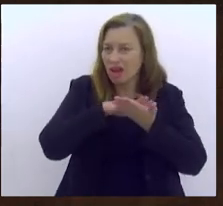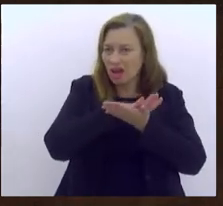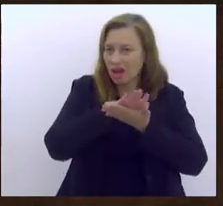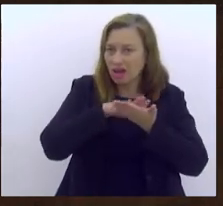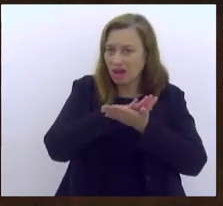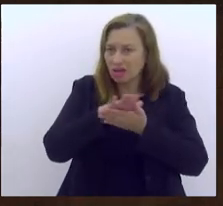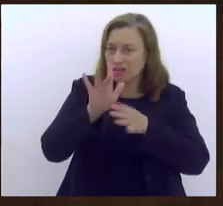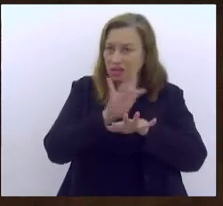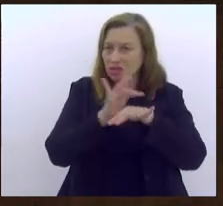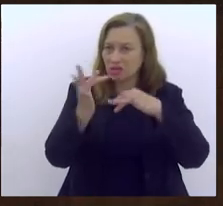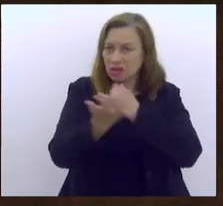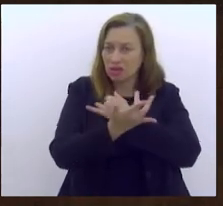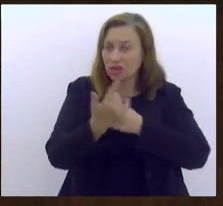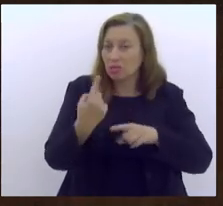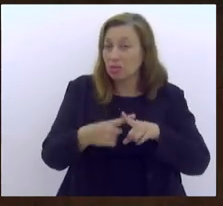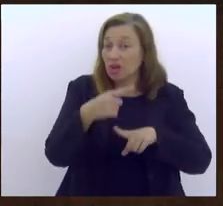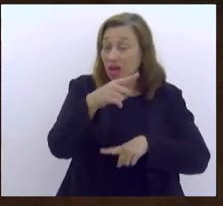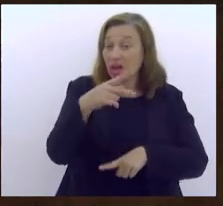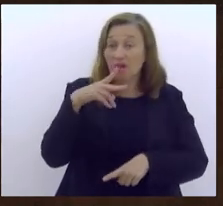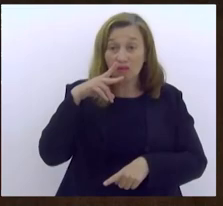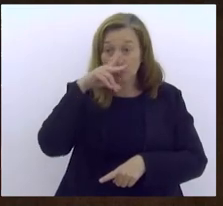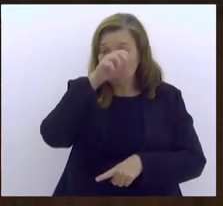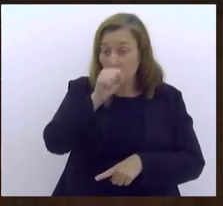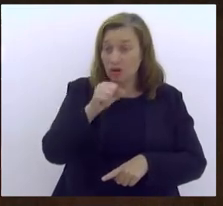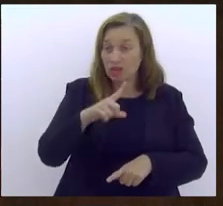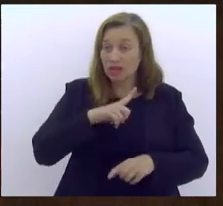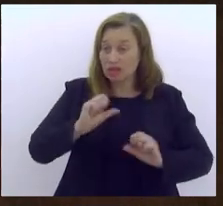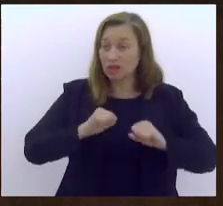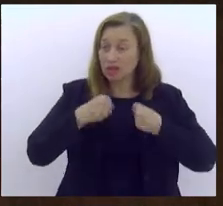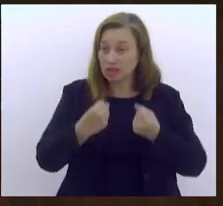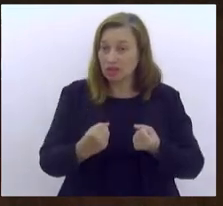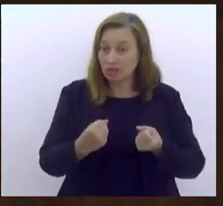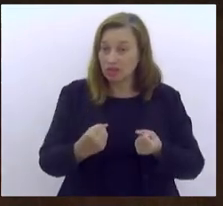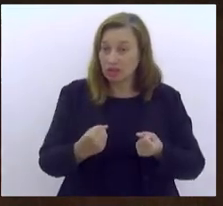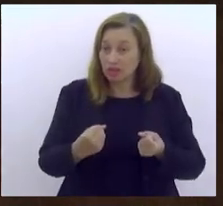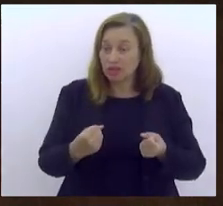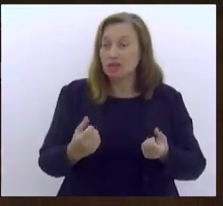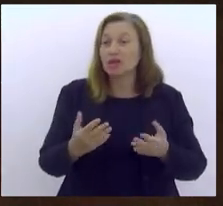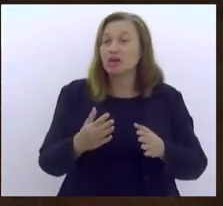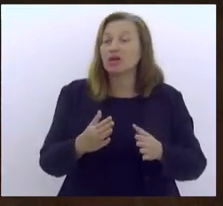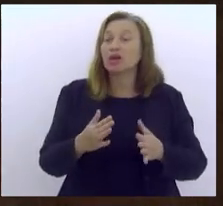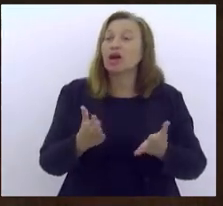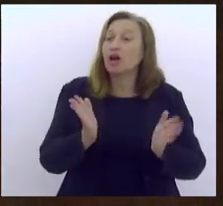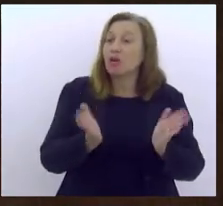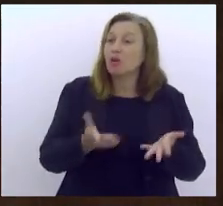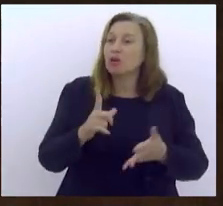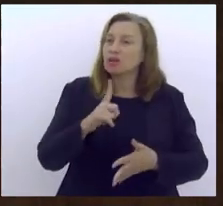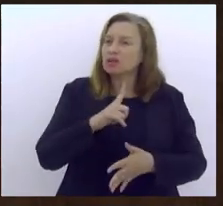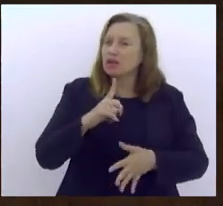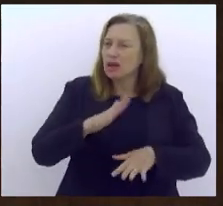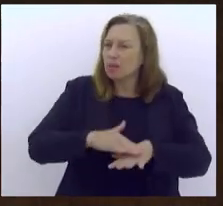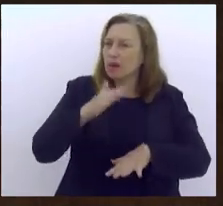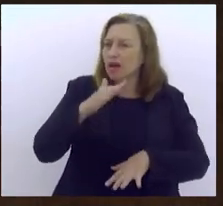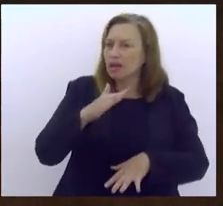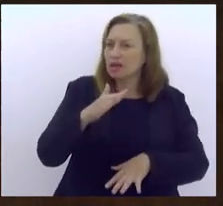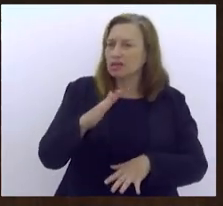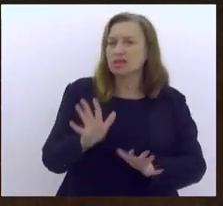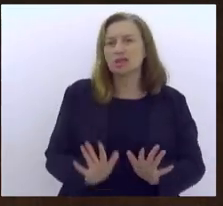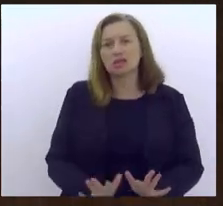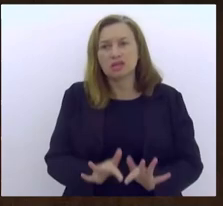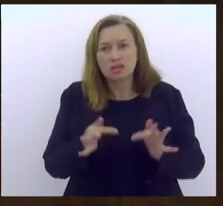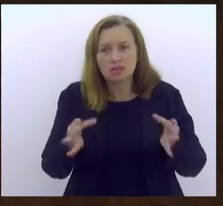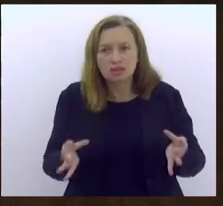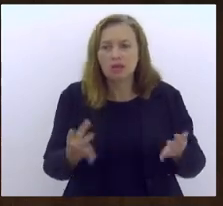forte por si só. Ela tem a defesa de toda a pauta dela e o respeito de toda a Assembleia. E agora a gente tem algo a mais, a humildade.